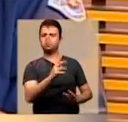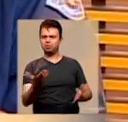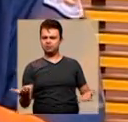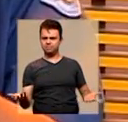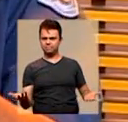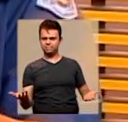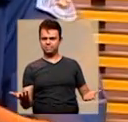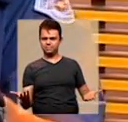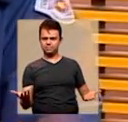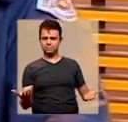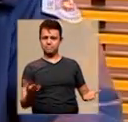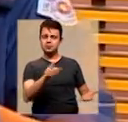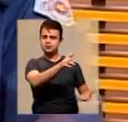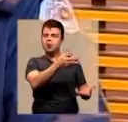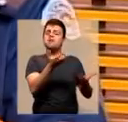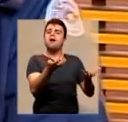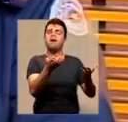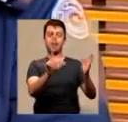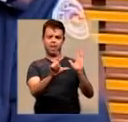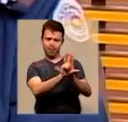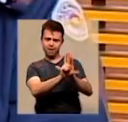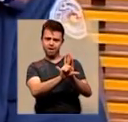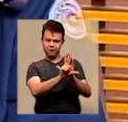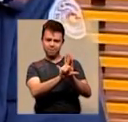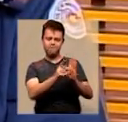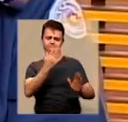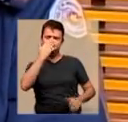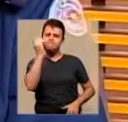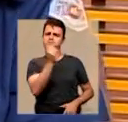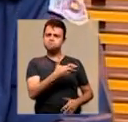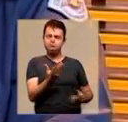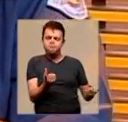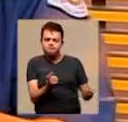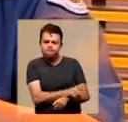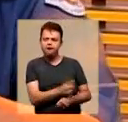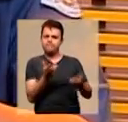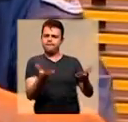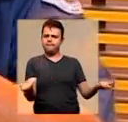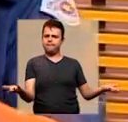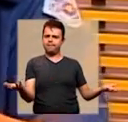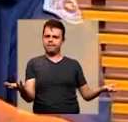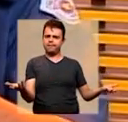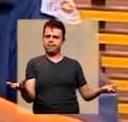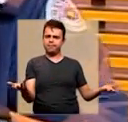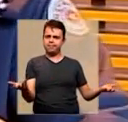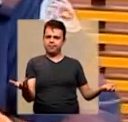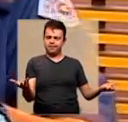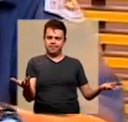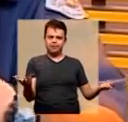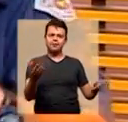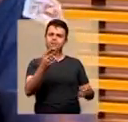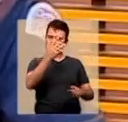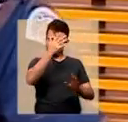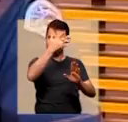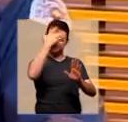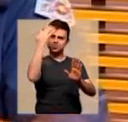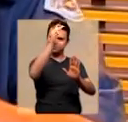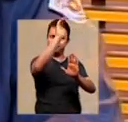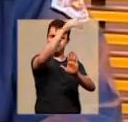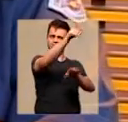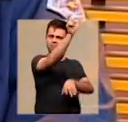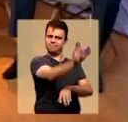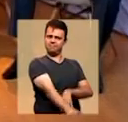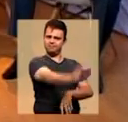Né? Justamente essa ideia de querer burlar o sistema. Né? Então, se a pessoa já quer burlar o sistema, é porque ela